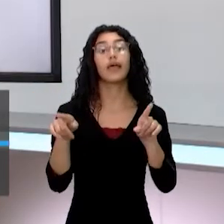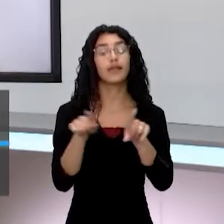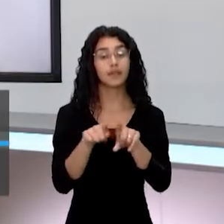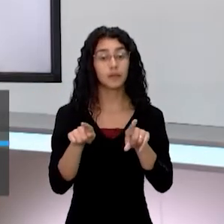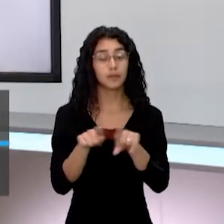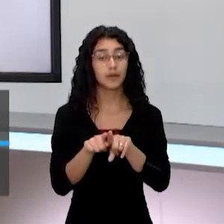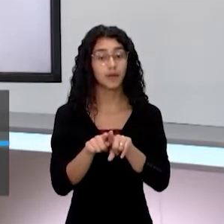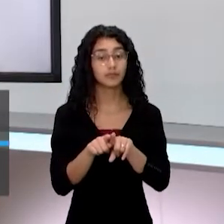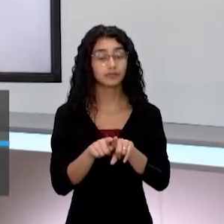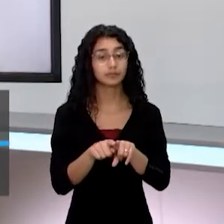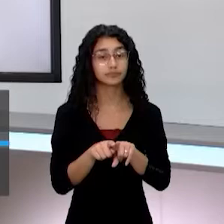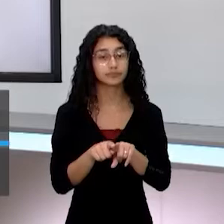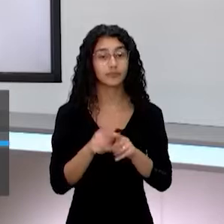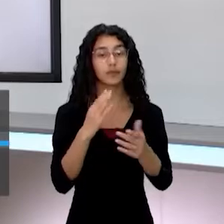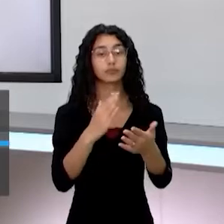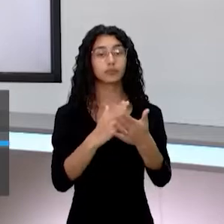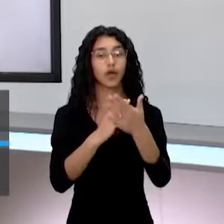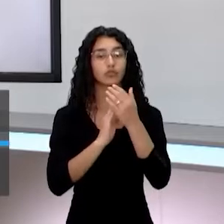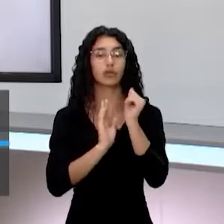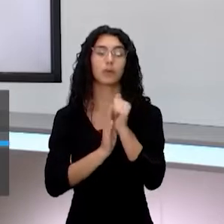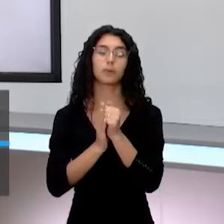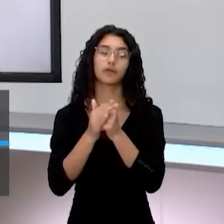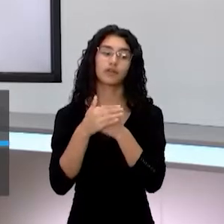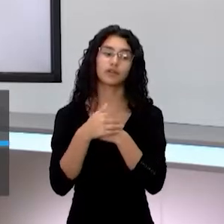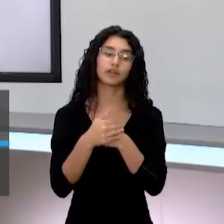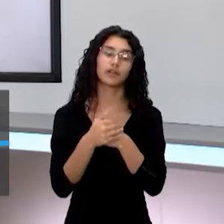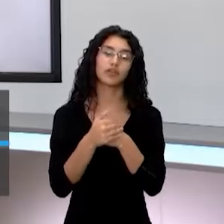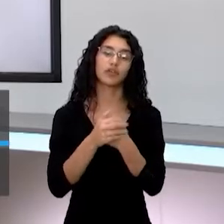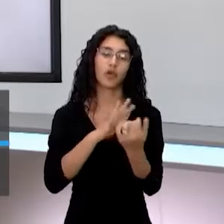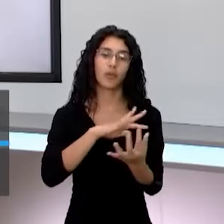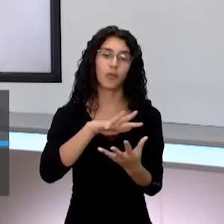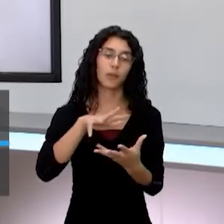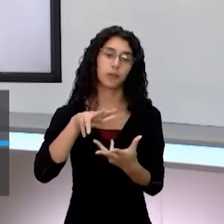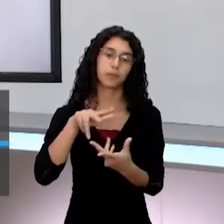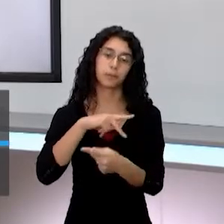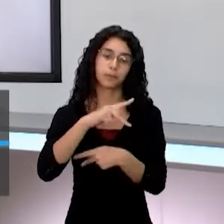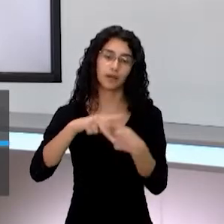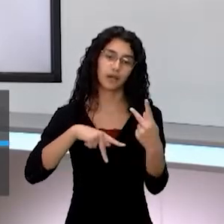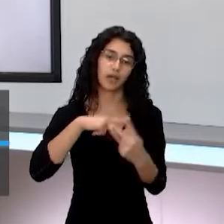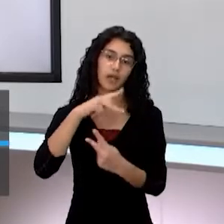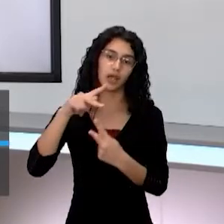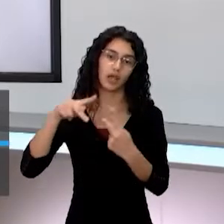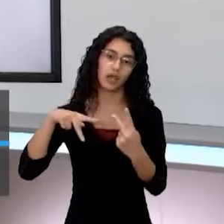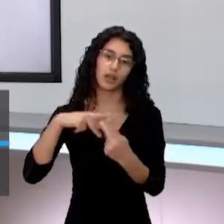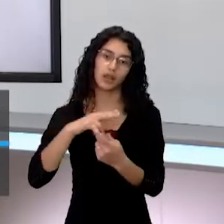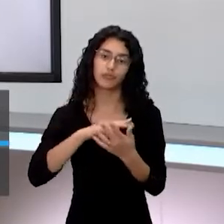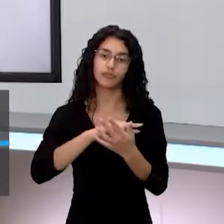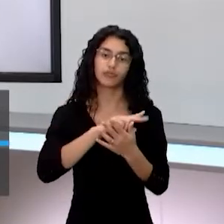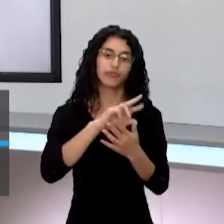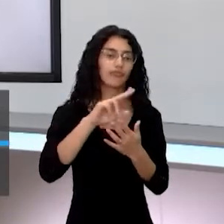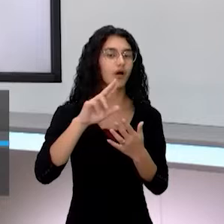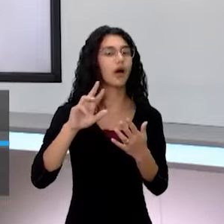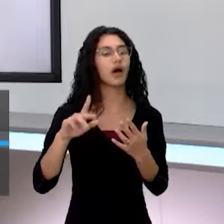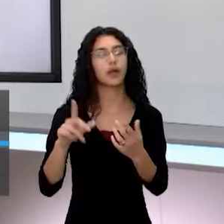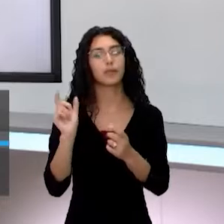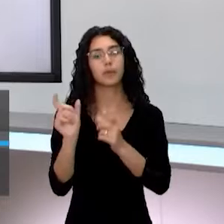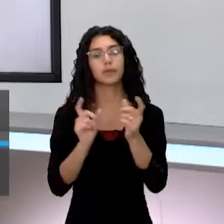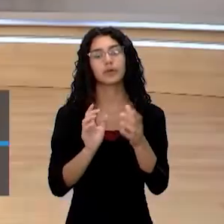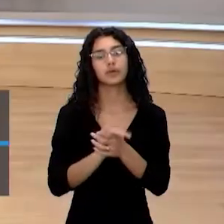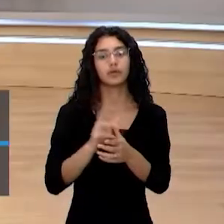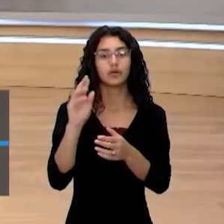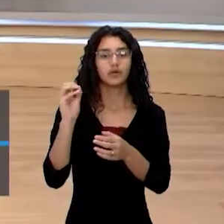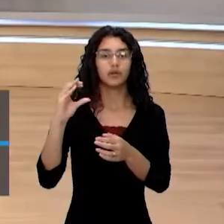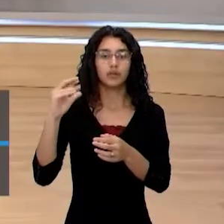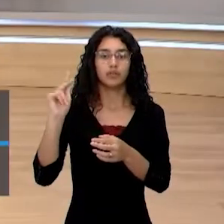A atmosfera também ela ajuda a proteger também um pouco o planeta de certas... por exemplo, algumas rochas que acabam entrando, depende do tamanho da